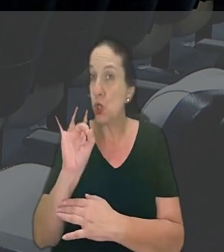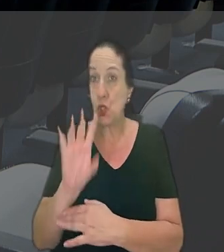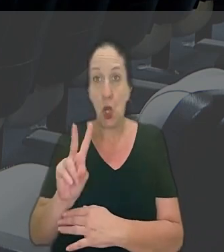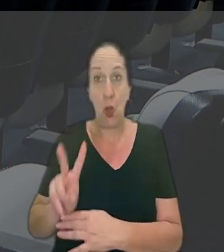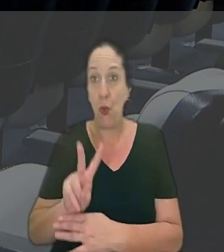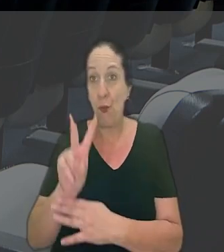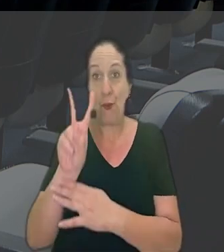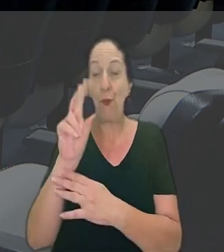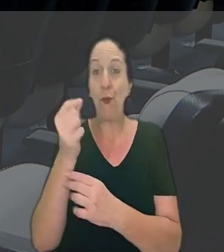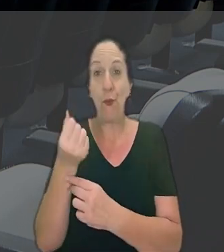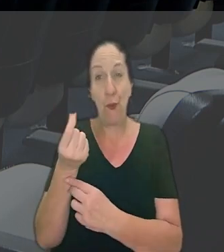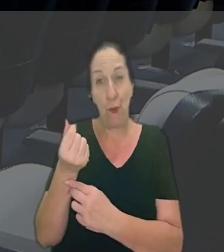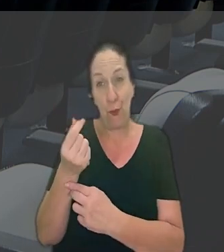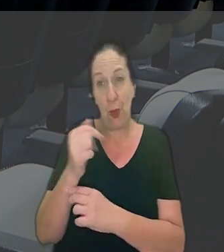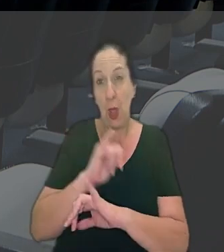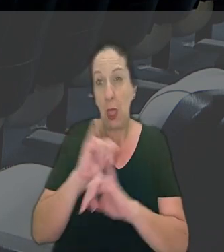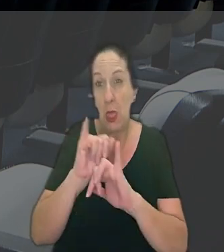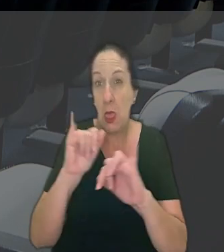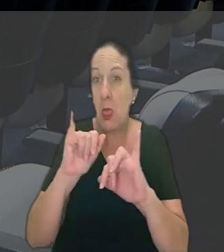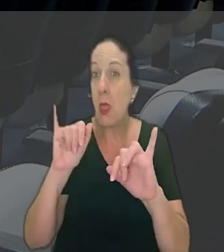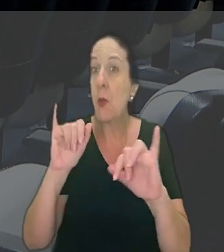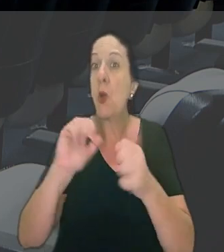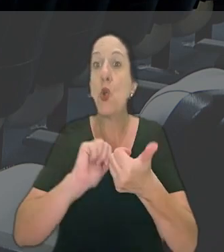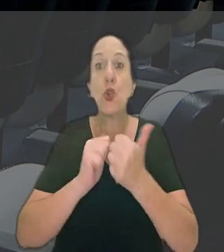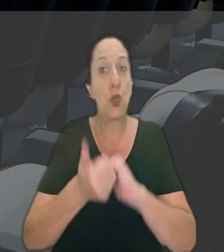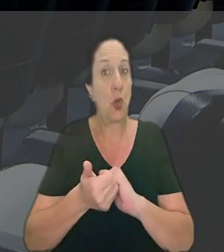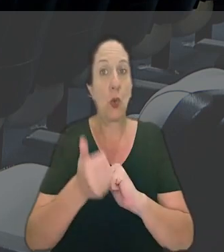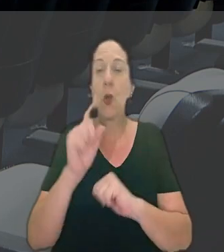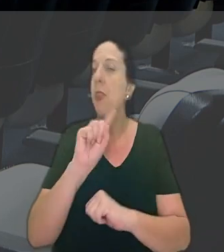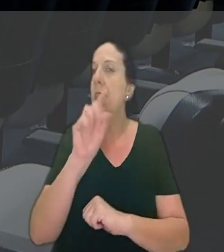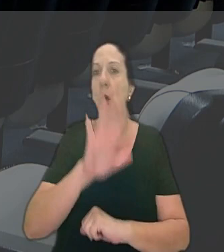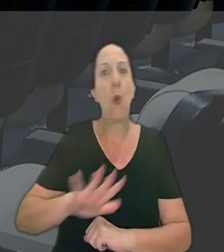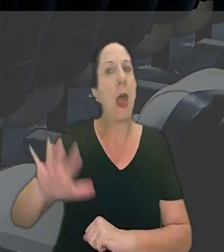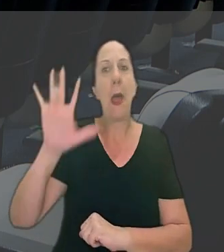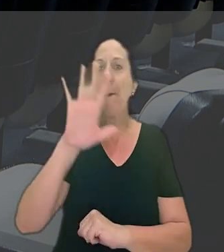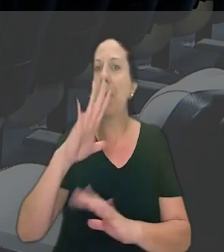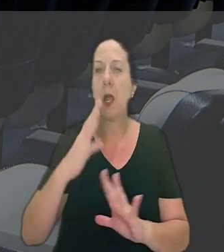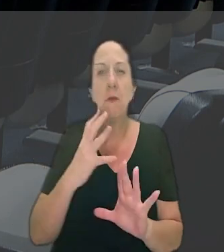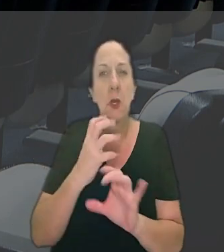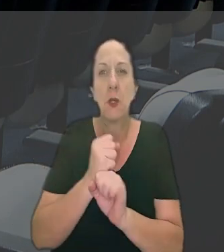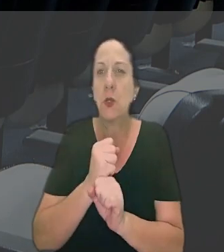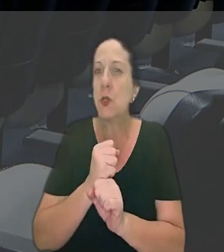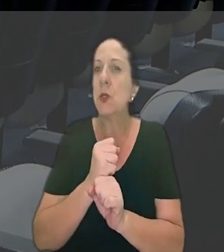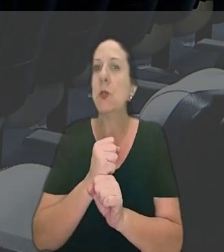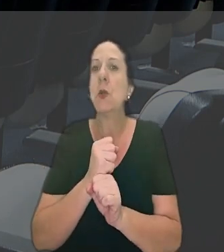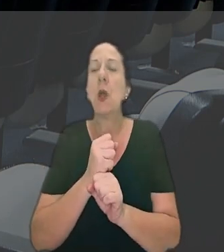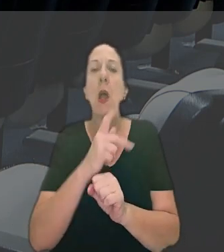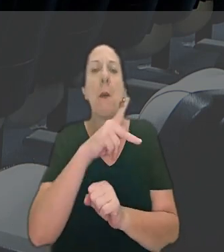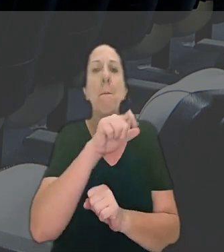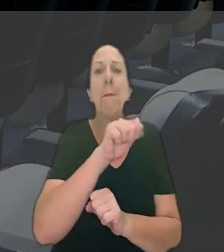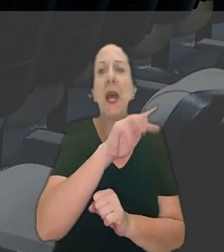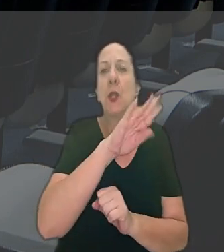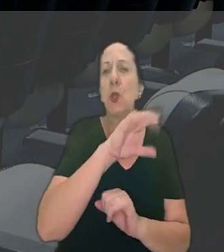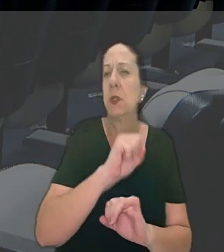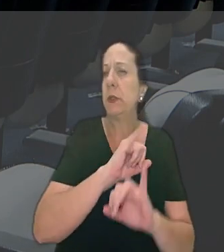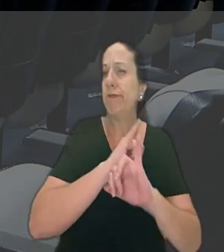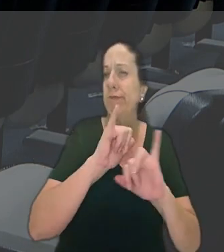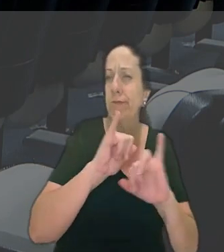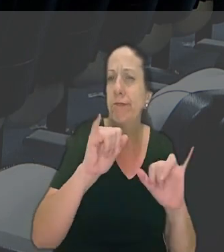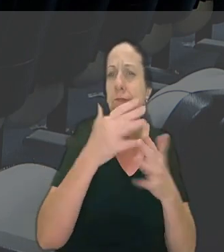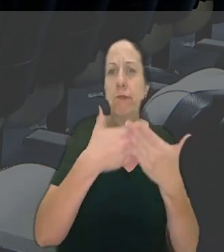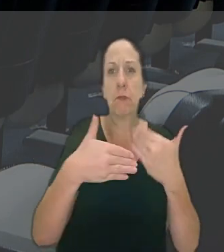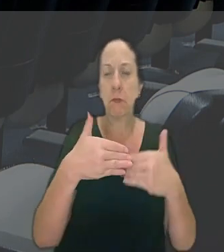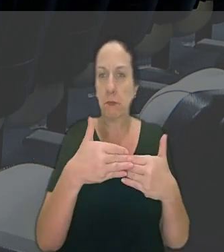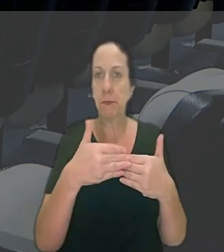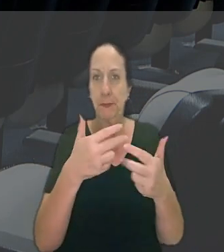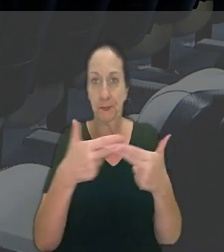respeito apenas aos valores recebidos pela transmissão dos jogos e não abrange as receitas como patrocínios e